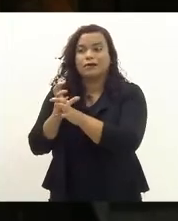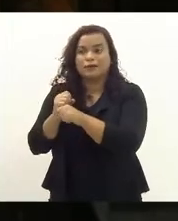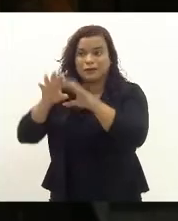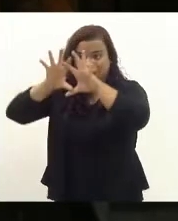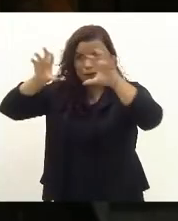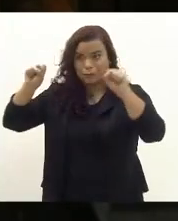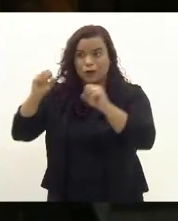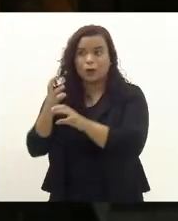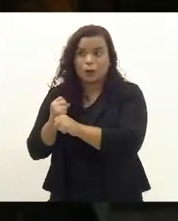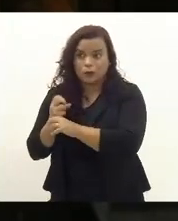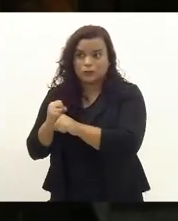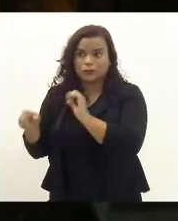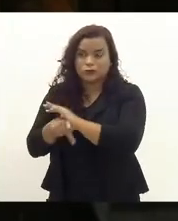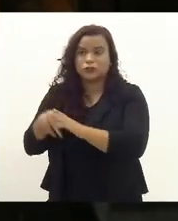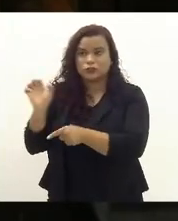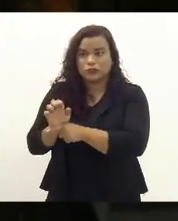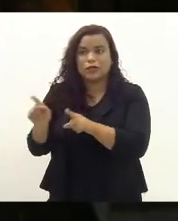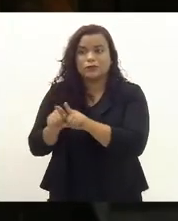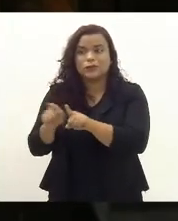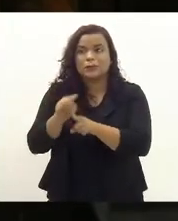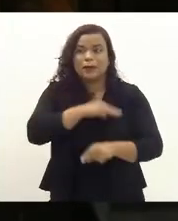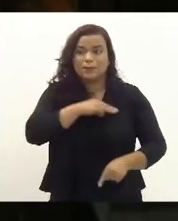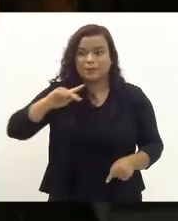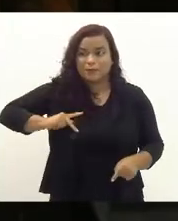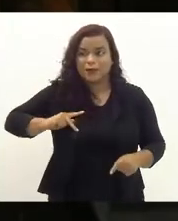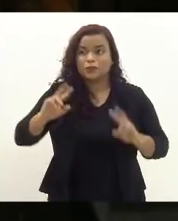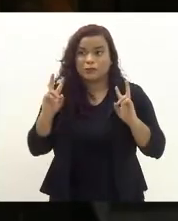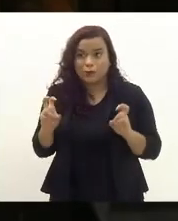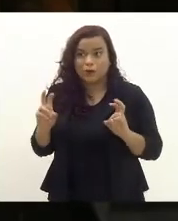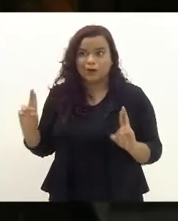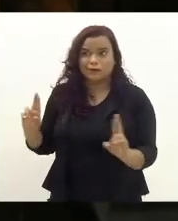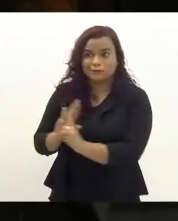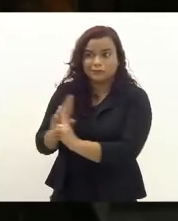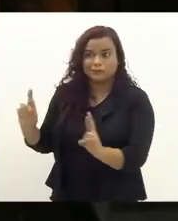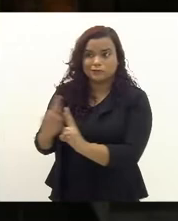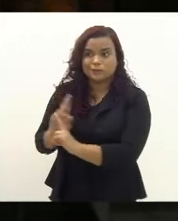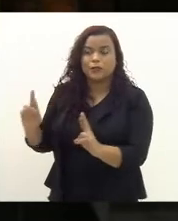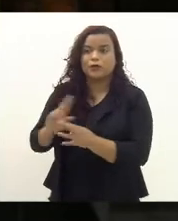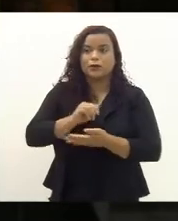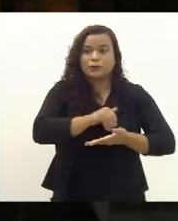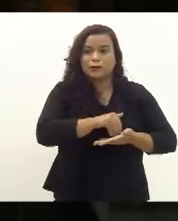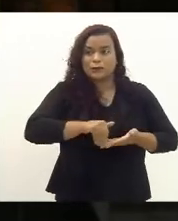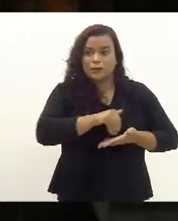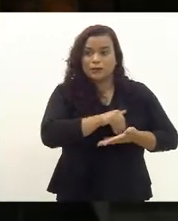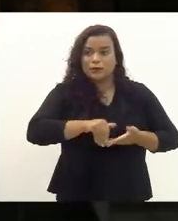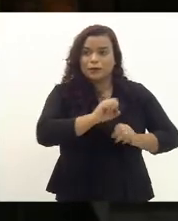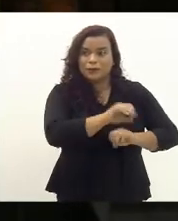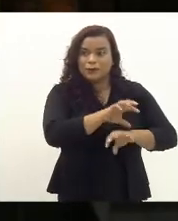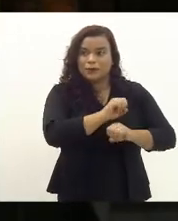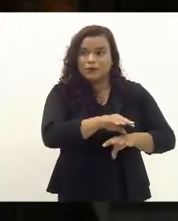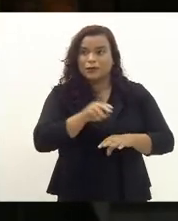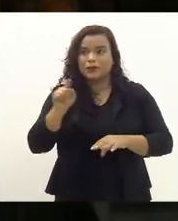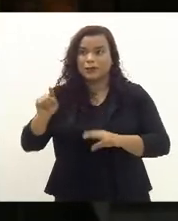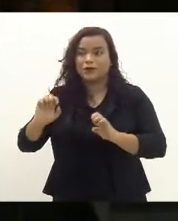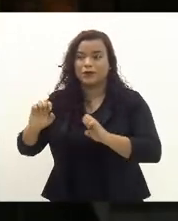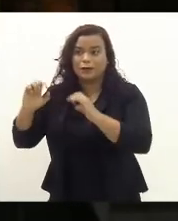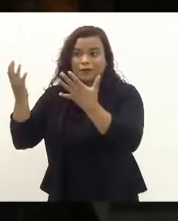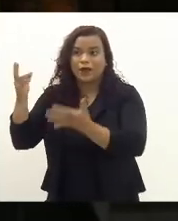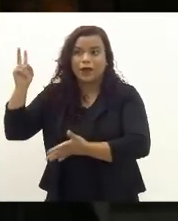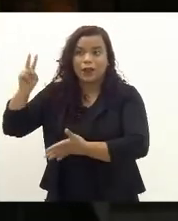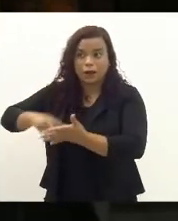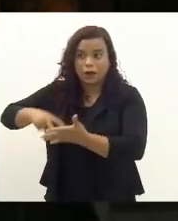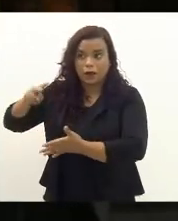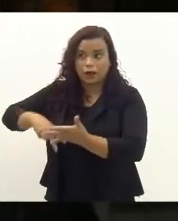ao Ministério Público sobre a relação da Secretaria de Estado de Educação com um evento chamado ler para